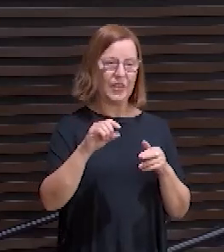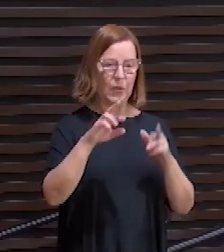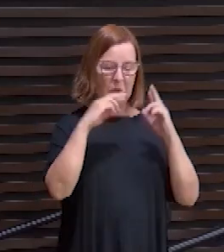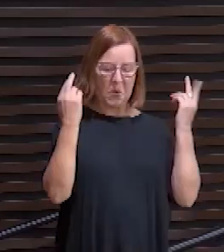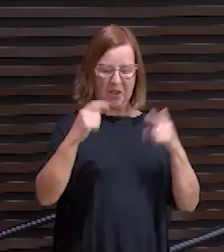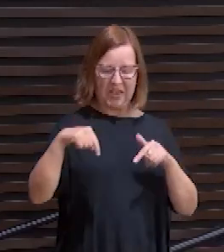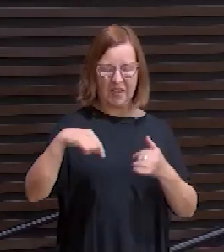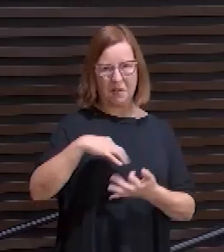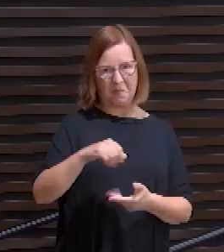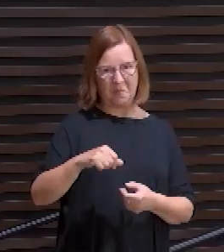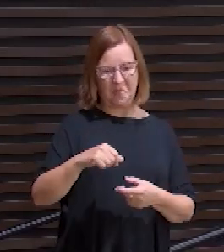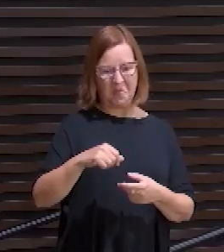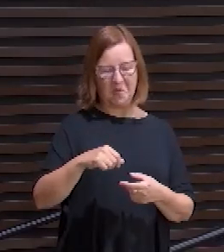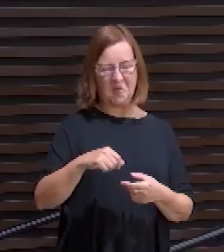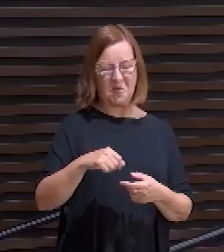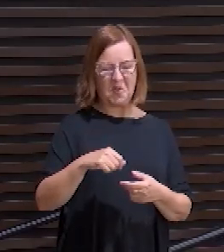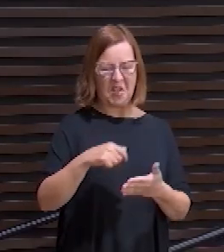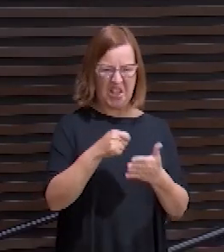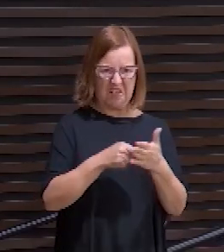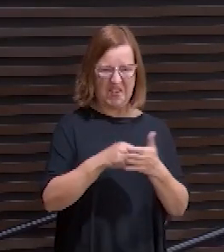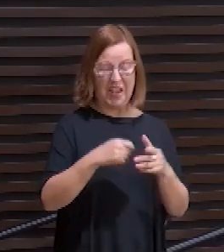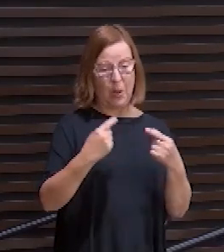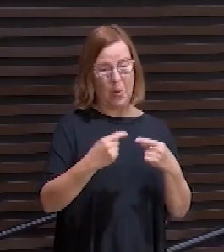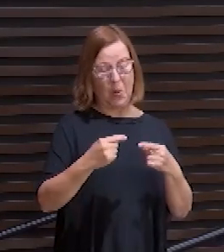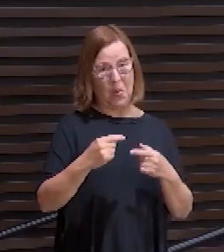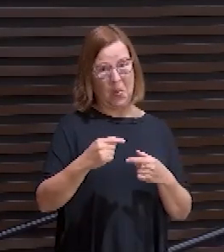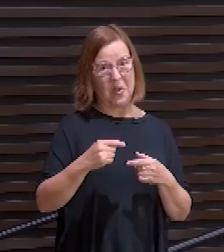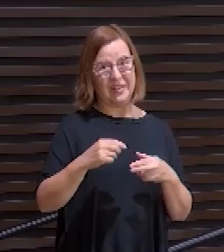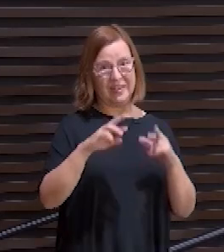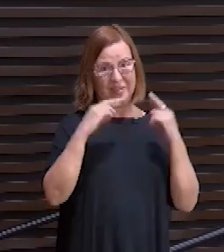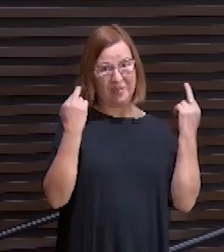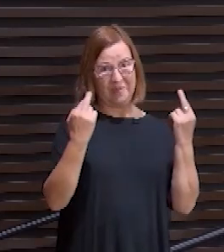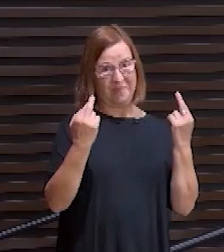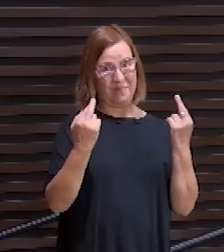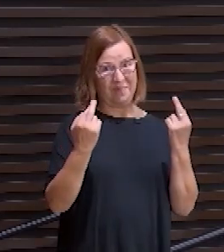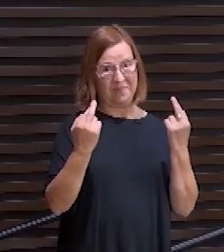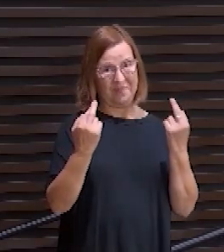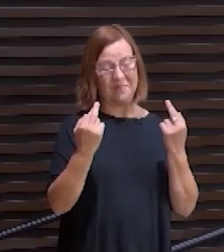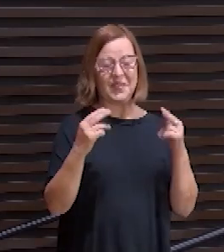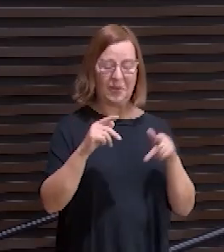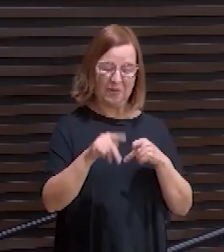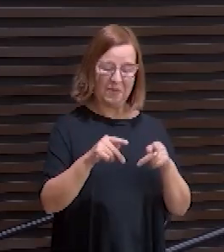sempre. E o Cordeiro os vencerá, ponto.